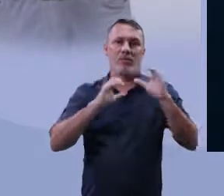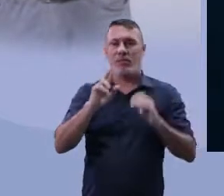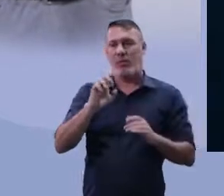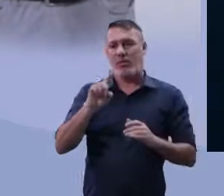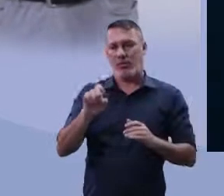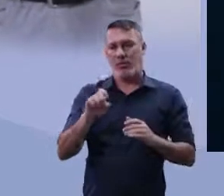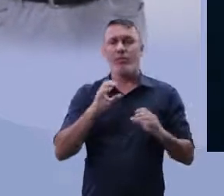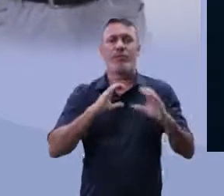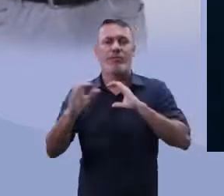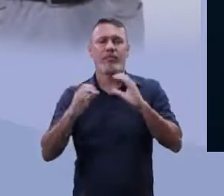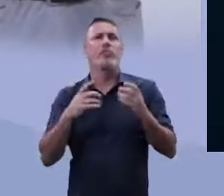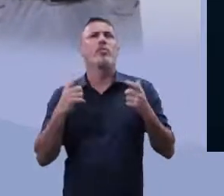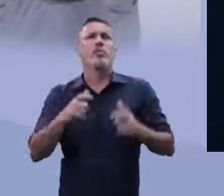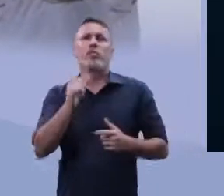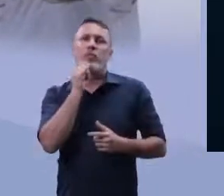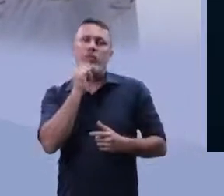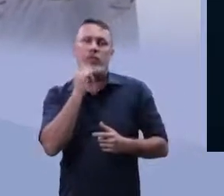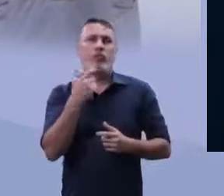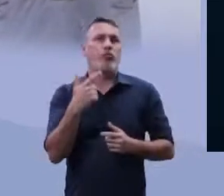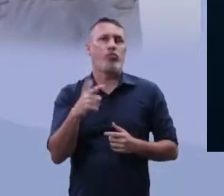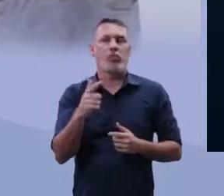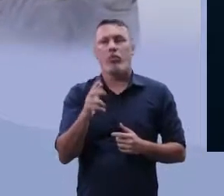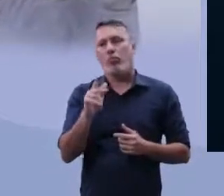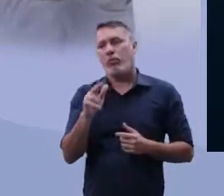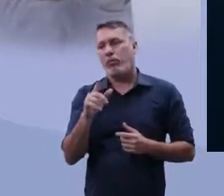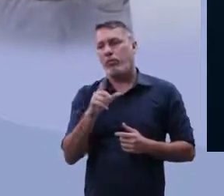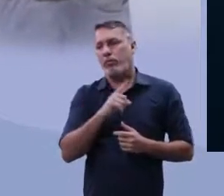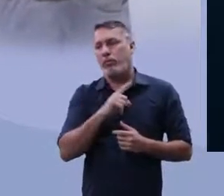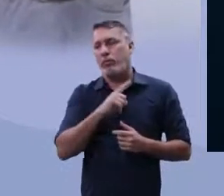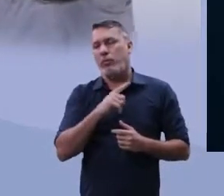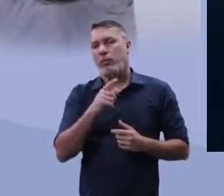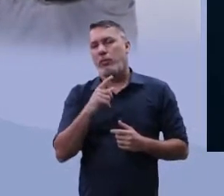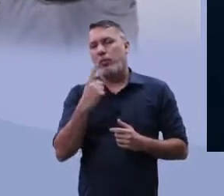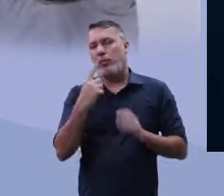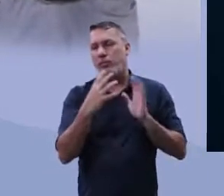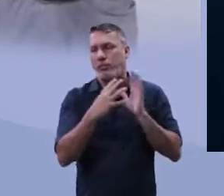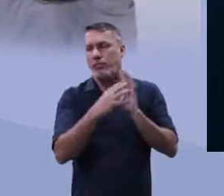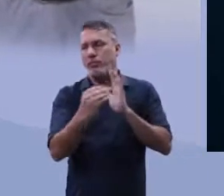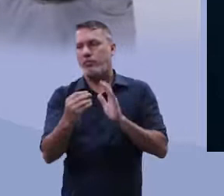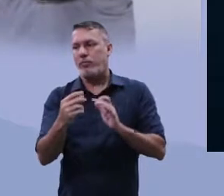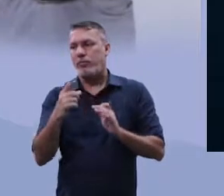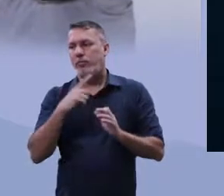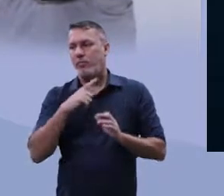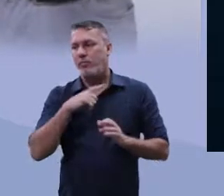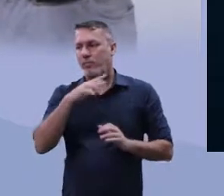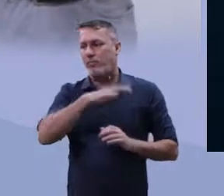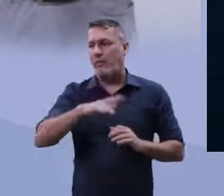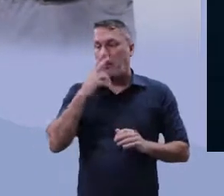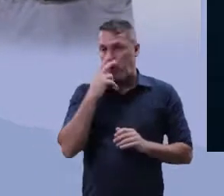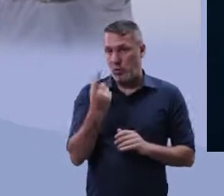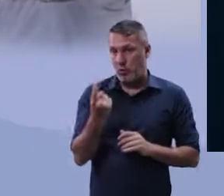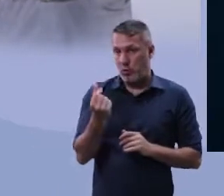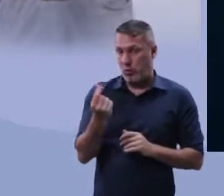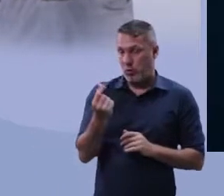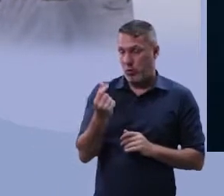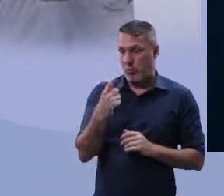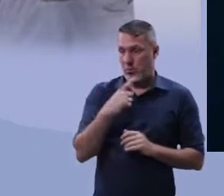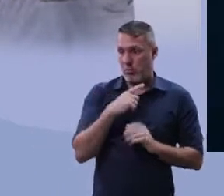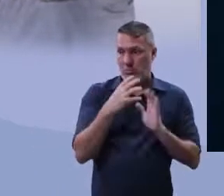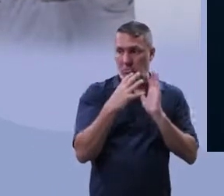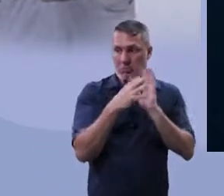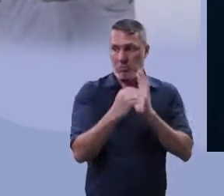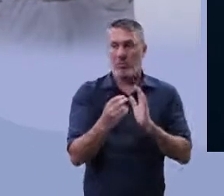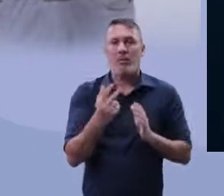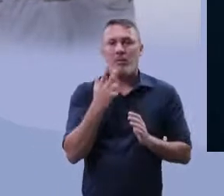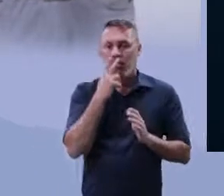redes de comunicação, né, onde, por exemplo, nós não temos mais, suponhamos, a figura do dinheiro físico. Né, o